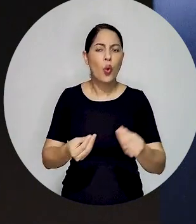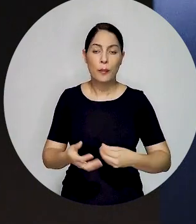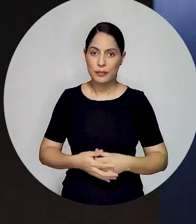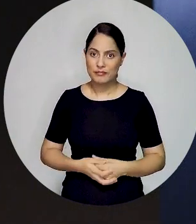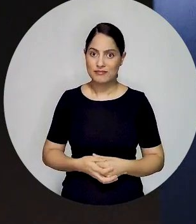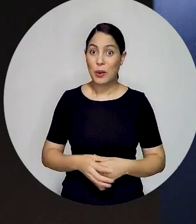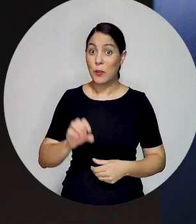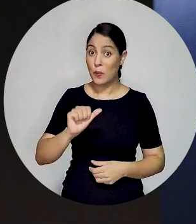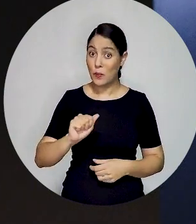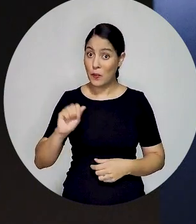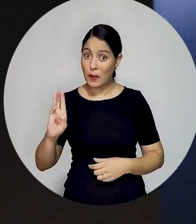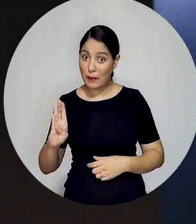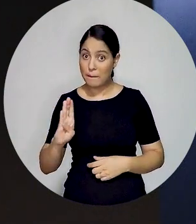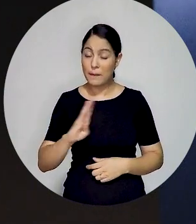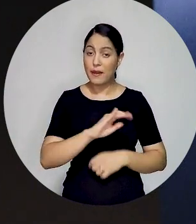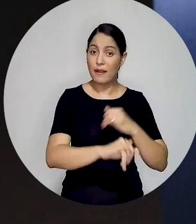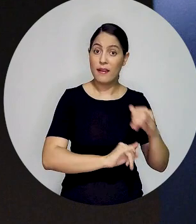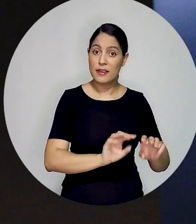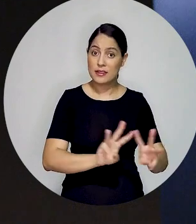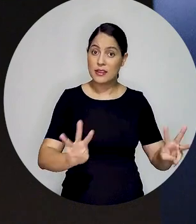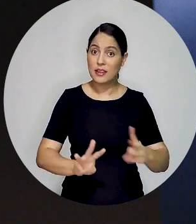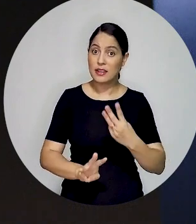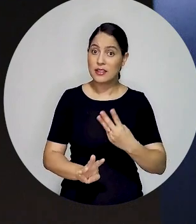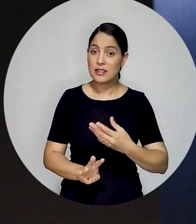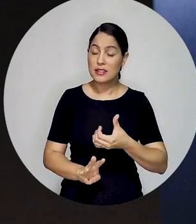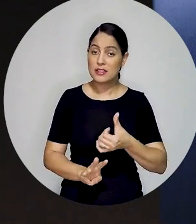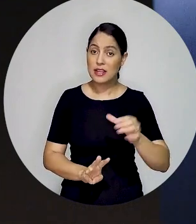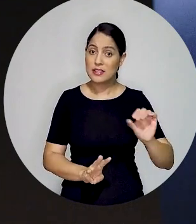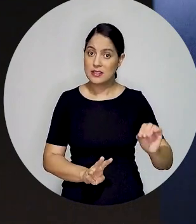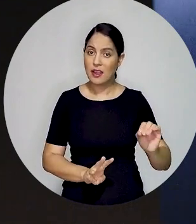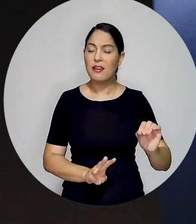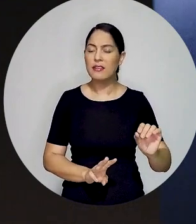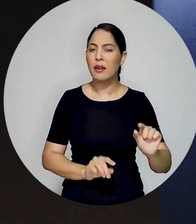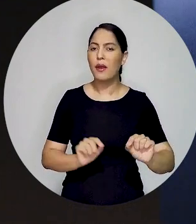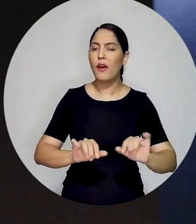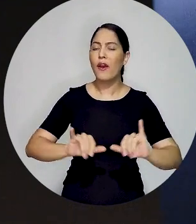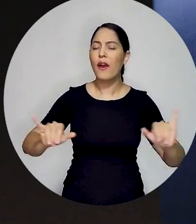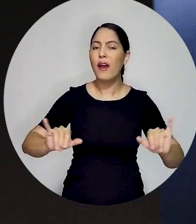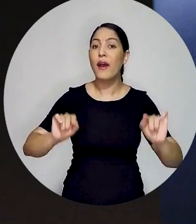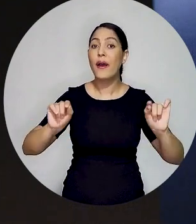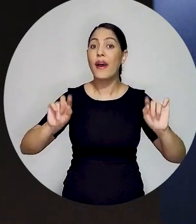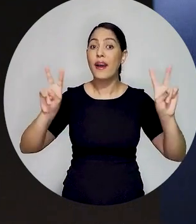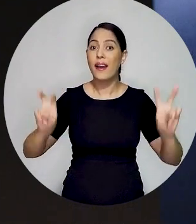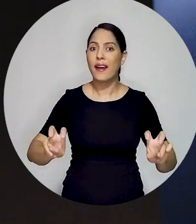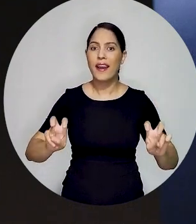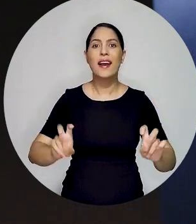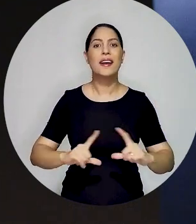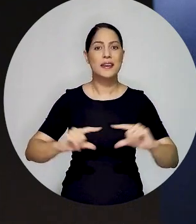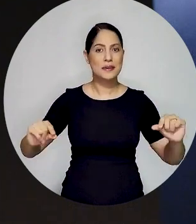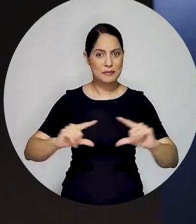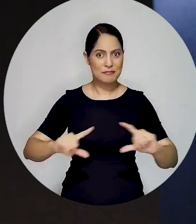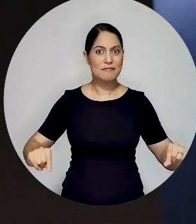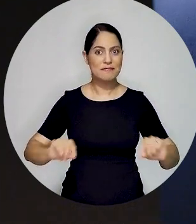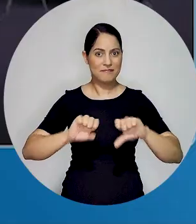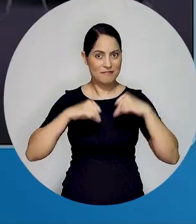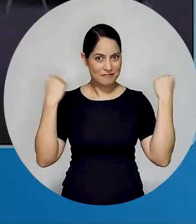foi o tema debatido pela OAB e pelo site Poder 360 em seminário realizado na capital federal. Confira. Hoje